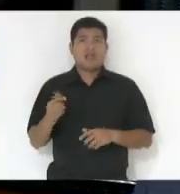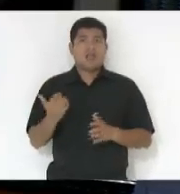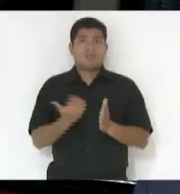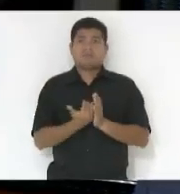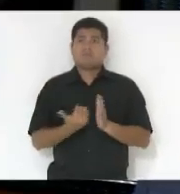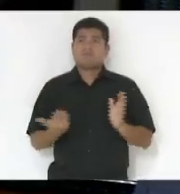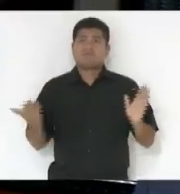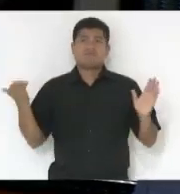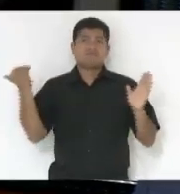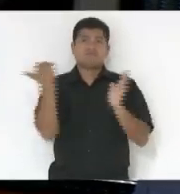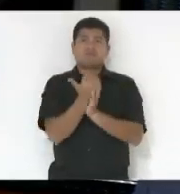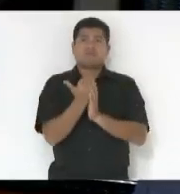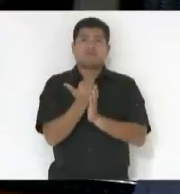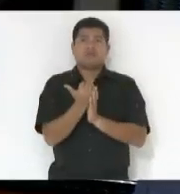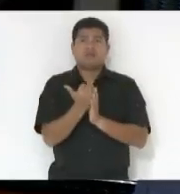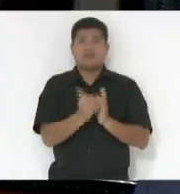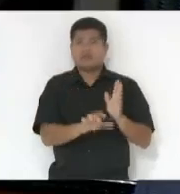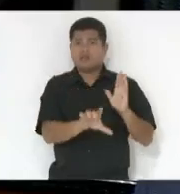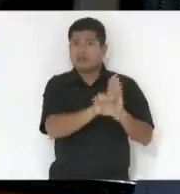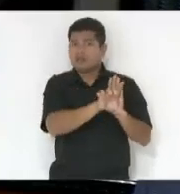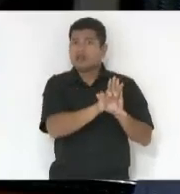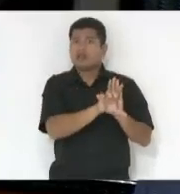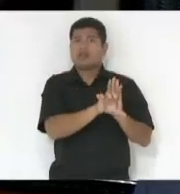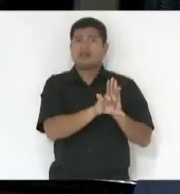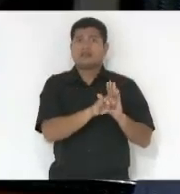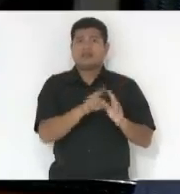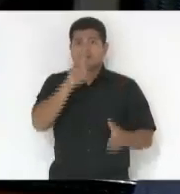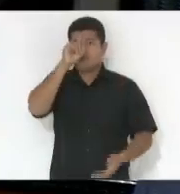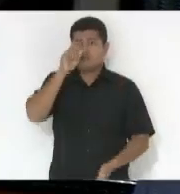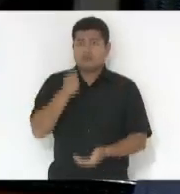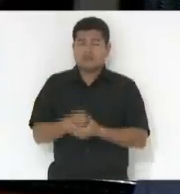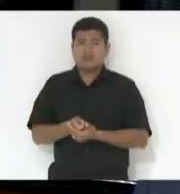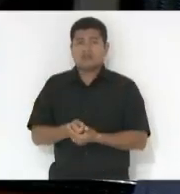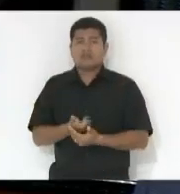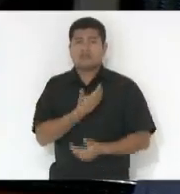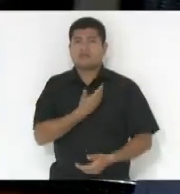mais legal do que uma decisão de governo.